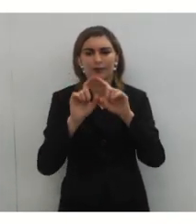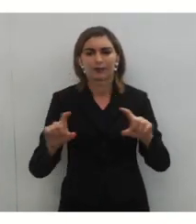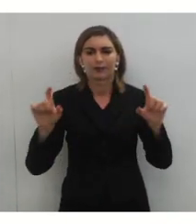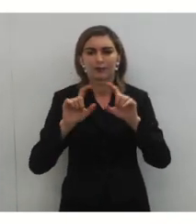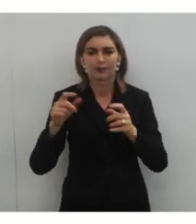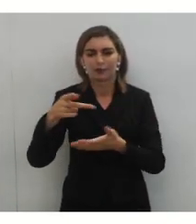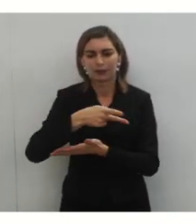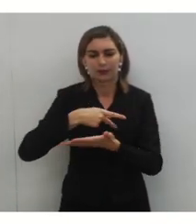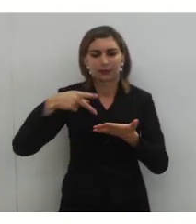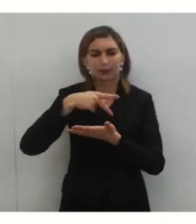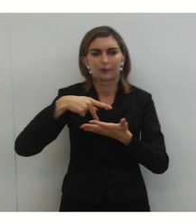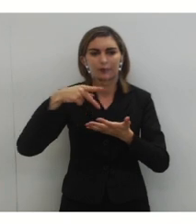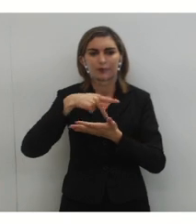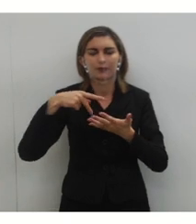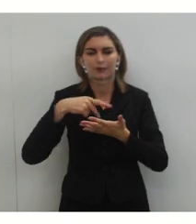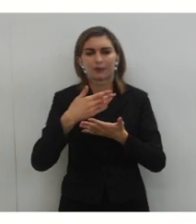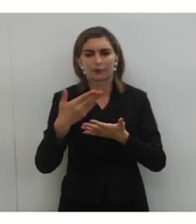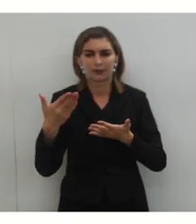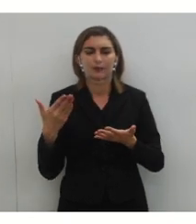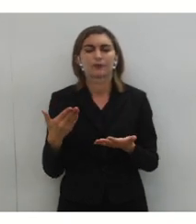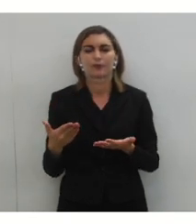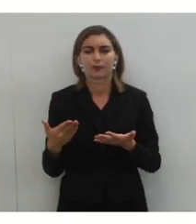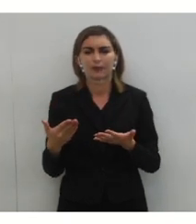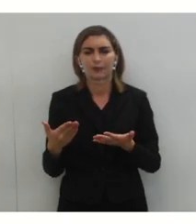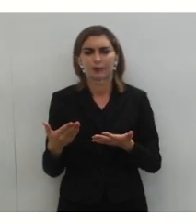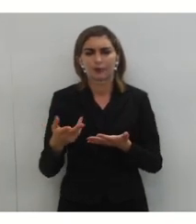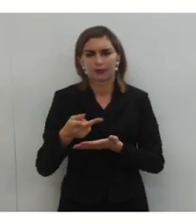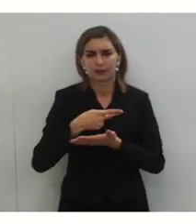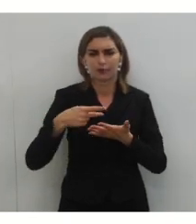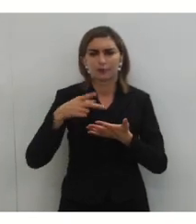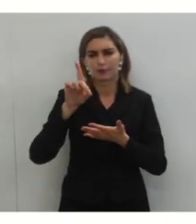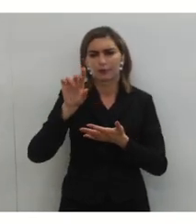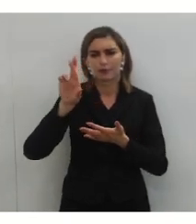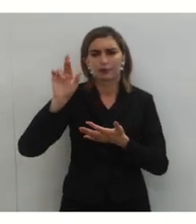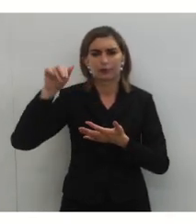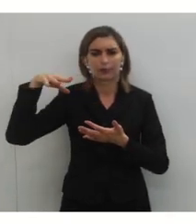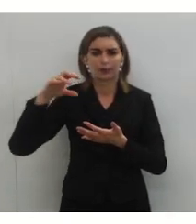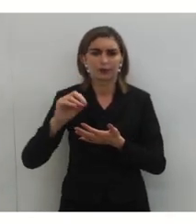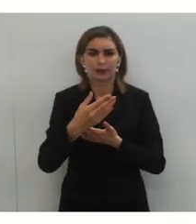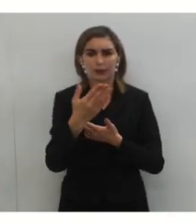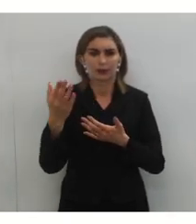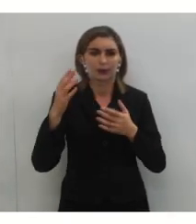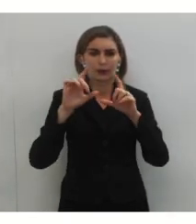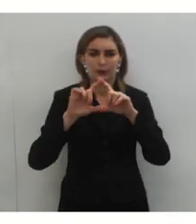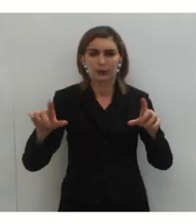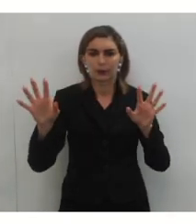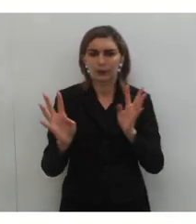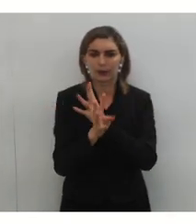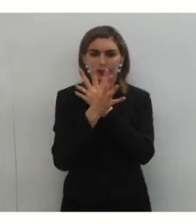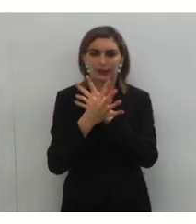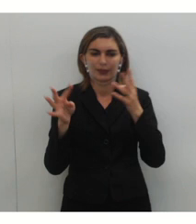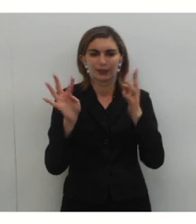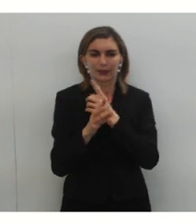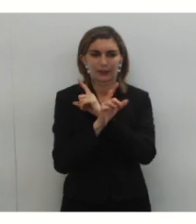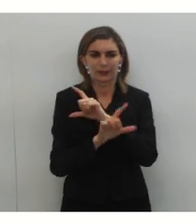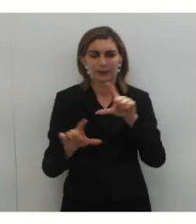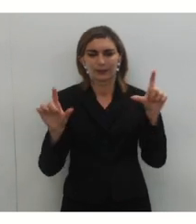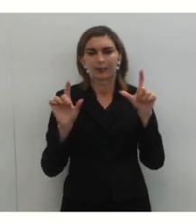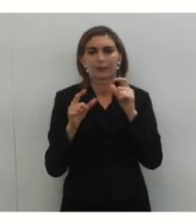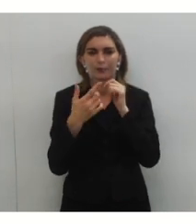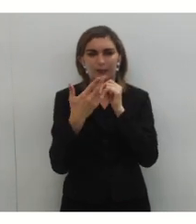um poema, né, de Drummond, né, que é Quadrilha. O nome,